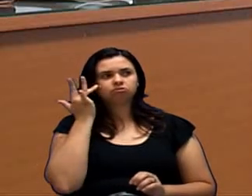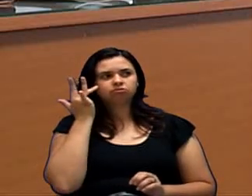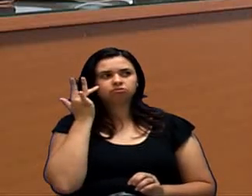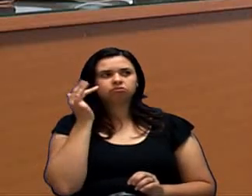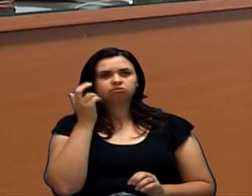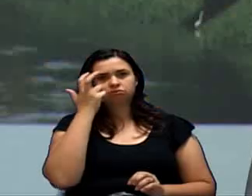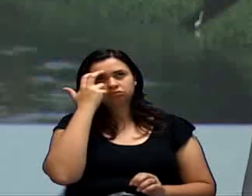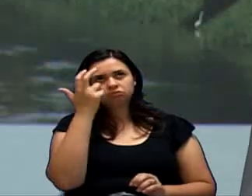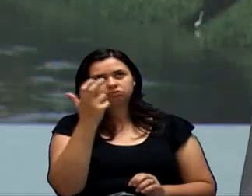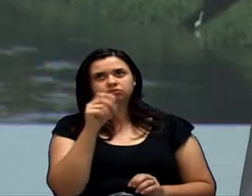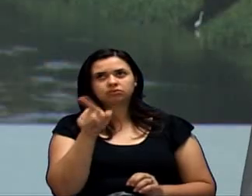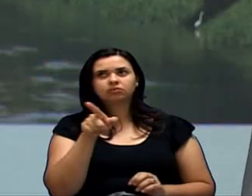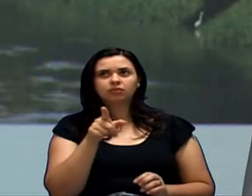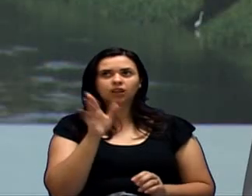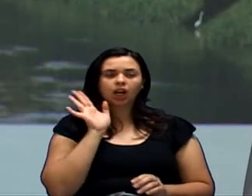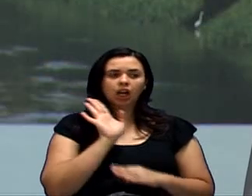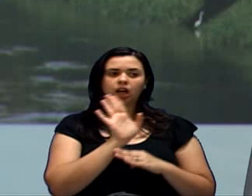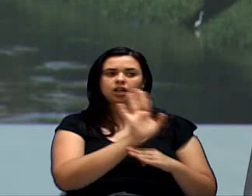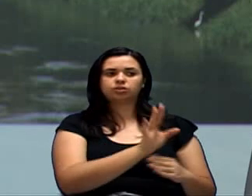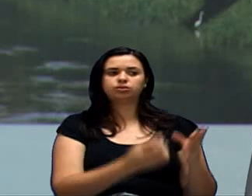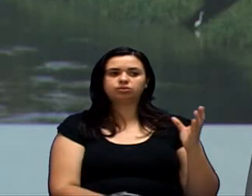fundação, inclusive, pode dar uma...